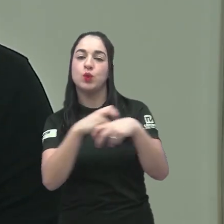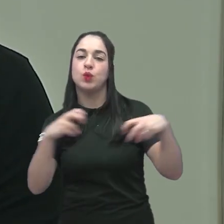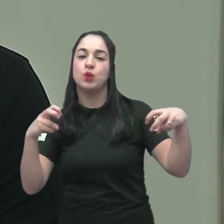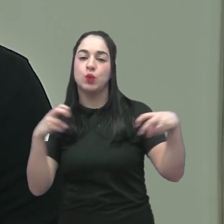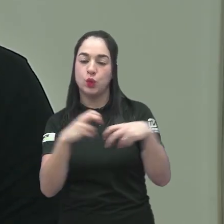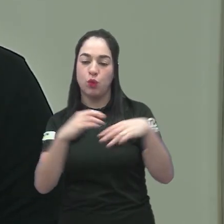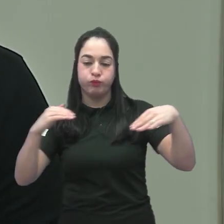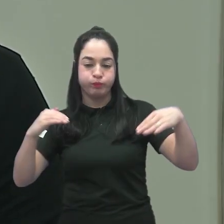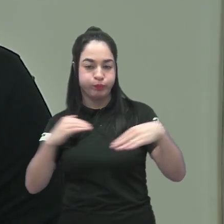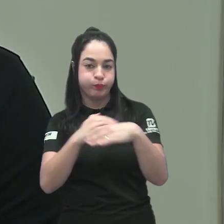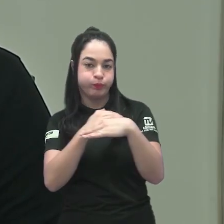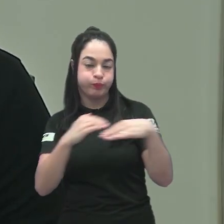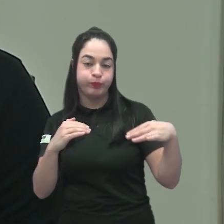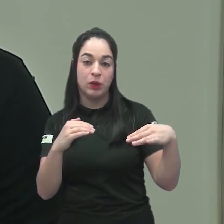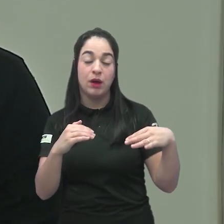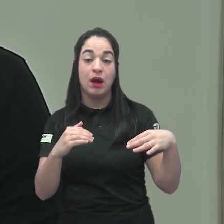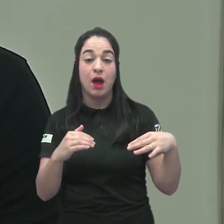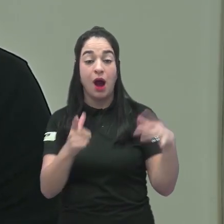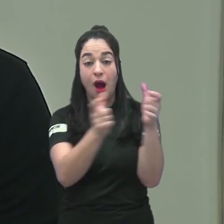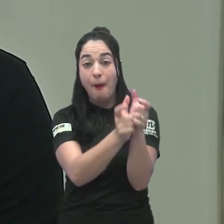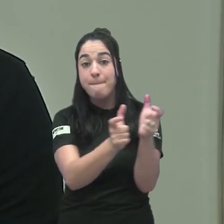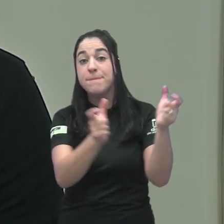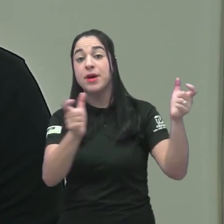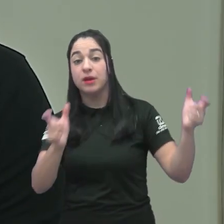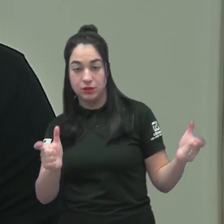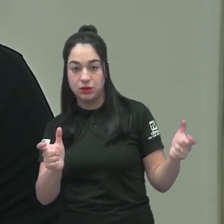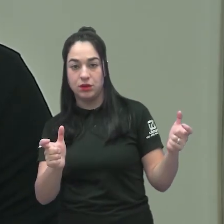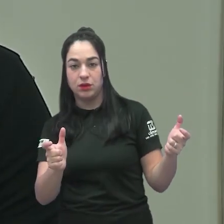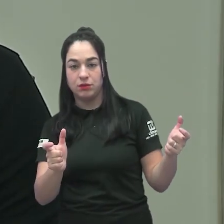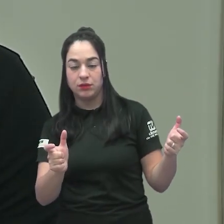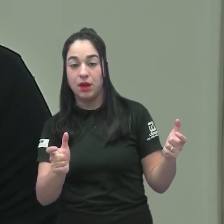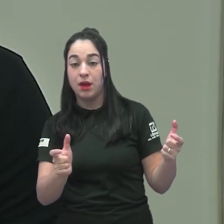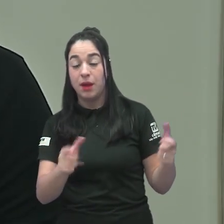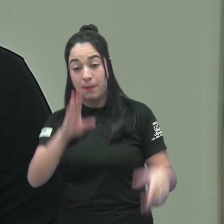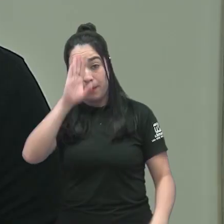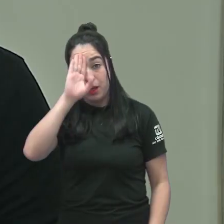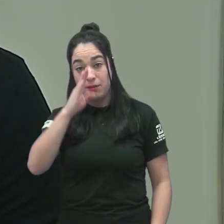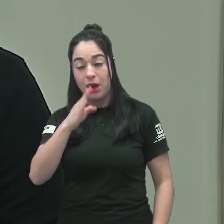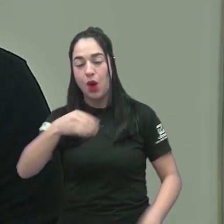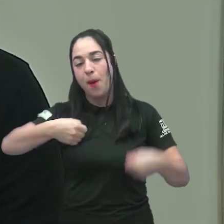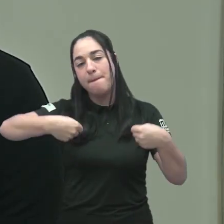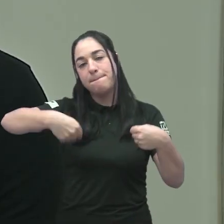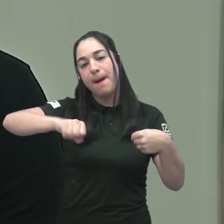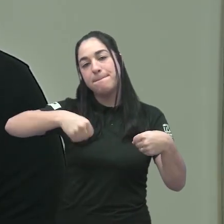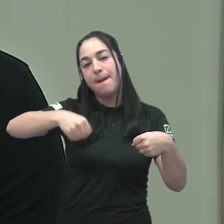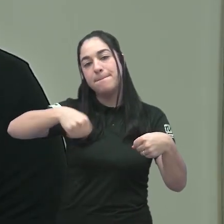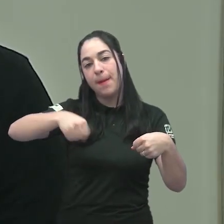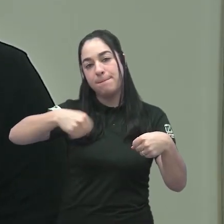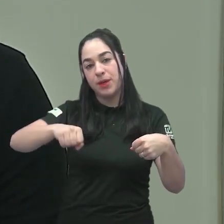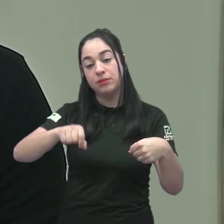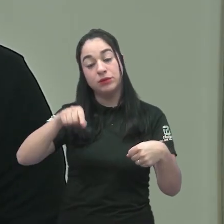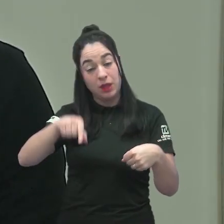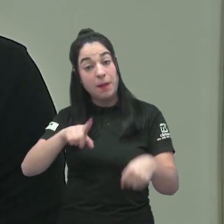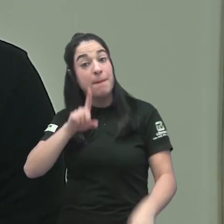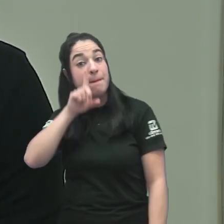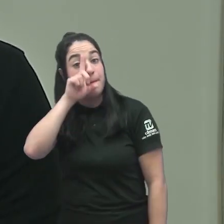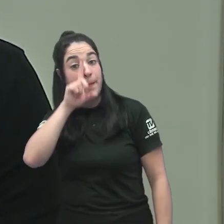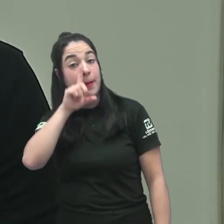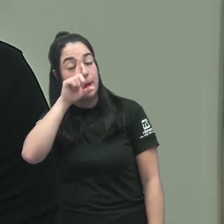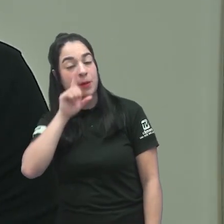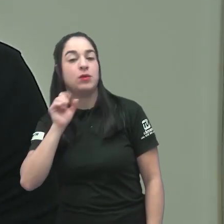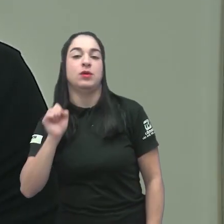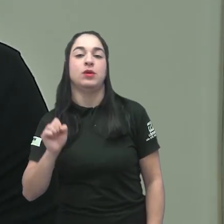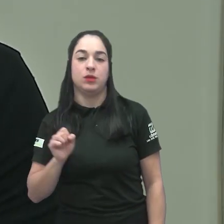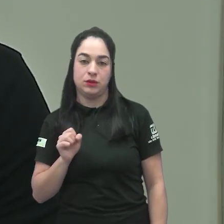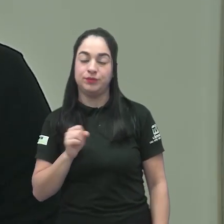risco. Principalmente porque esse aumento na circulação foi mais percebido nas motocicletas, que é um veículo que por si só